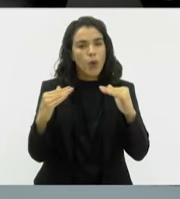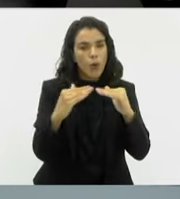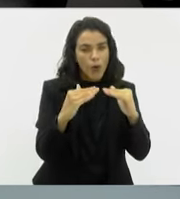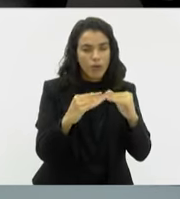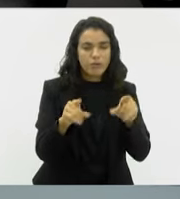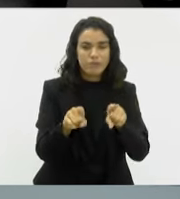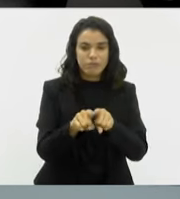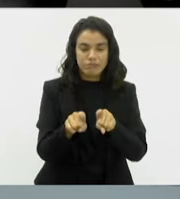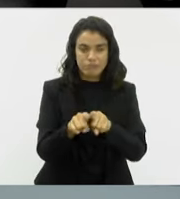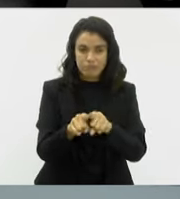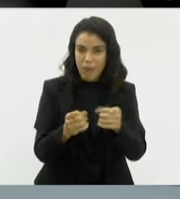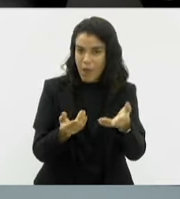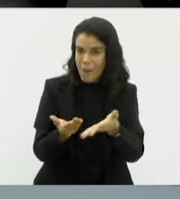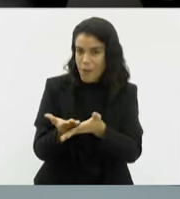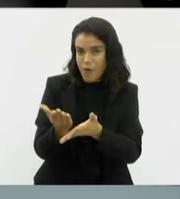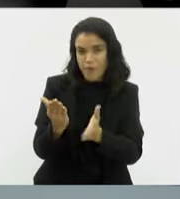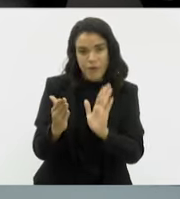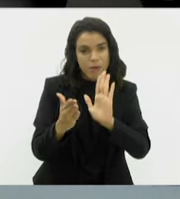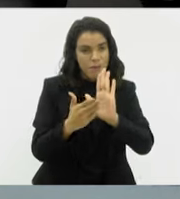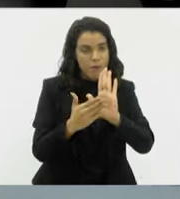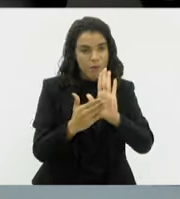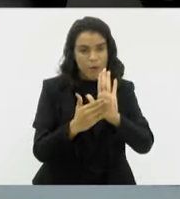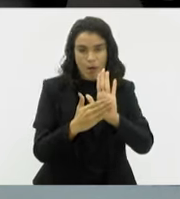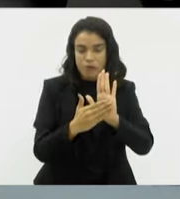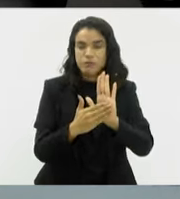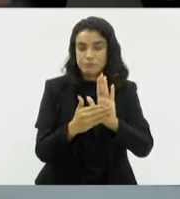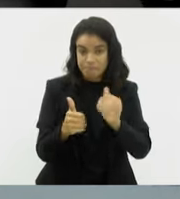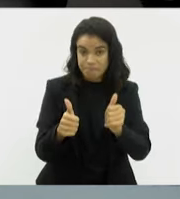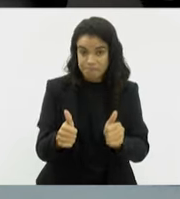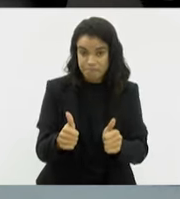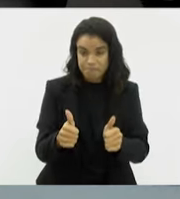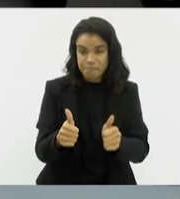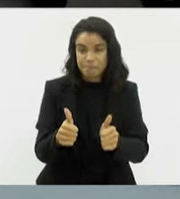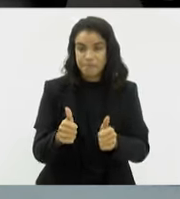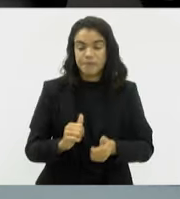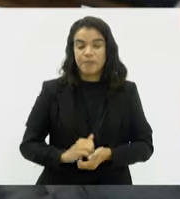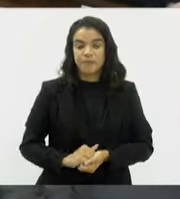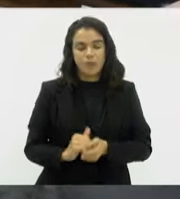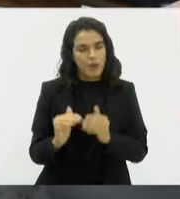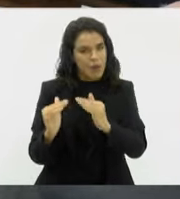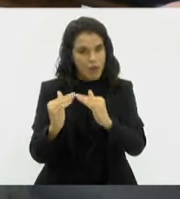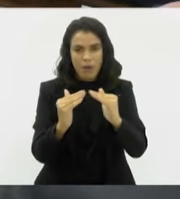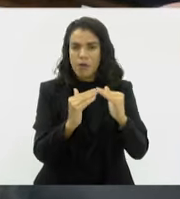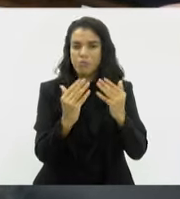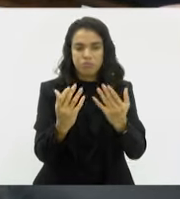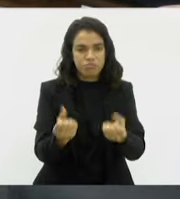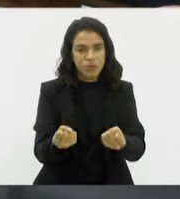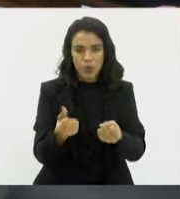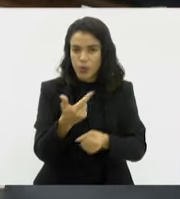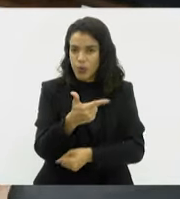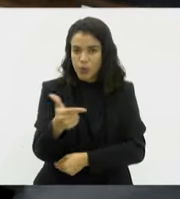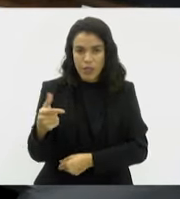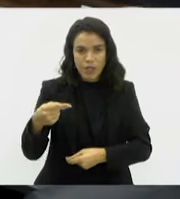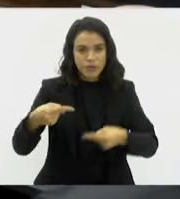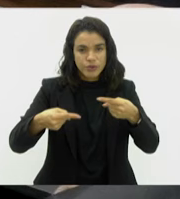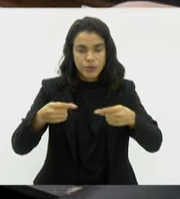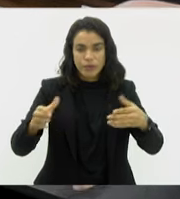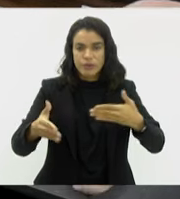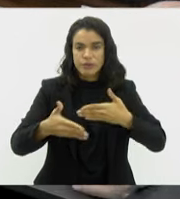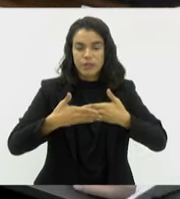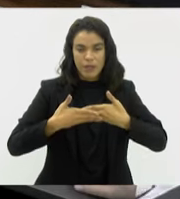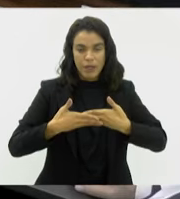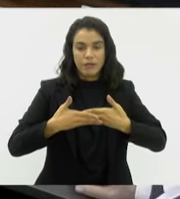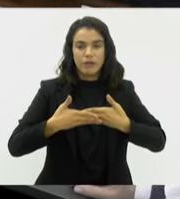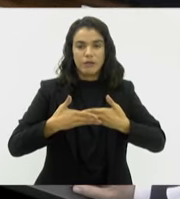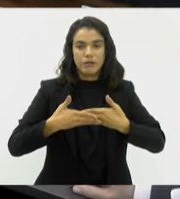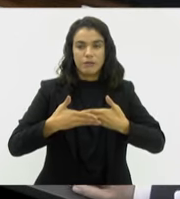íntegra essa proposta de Está acordado. Está acordado. Não havendo quem queira discutir, encerrada a